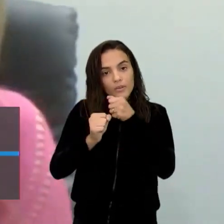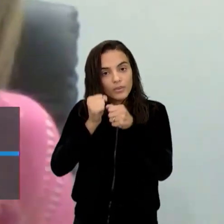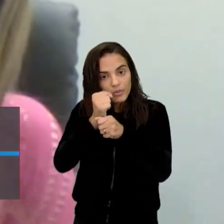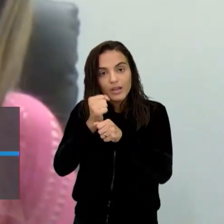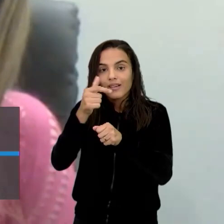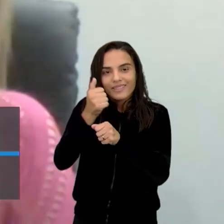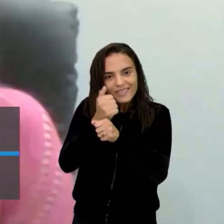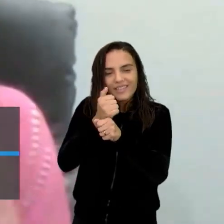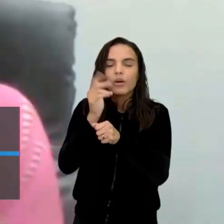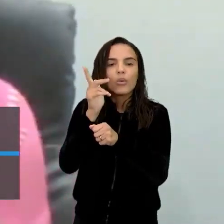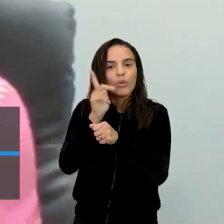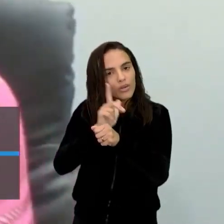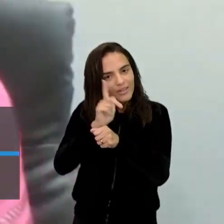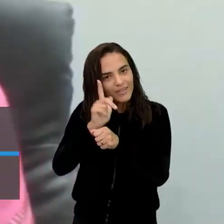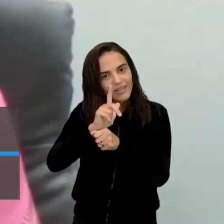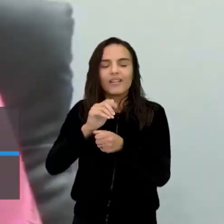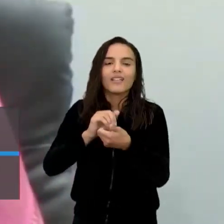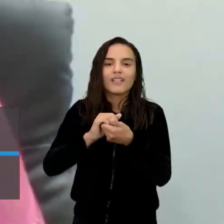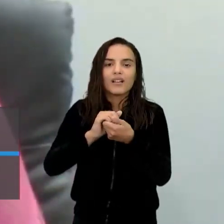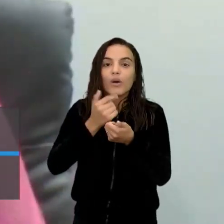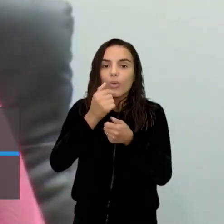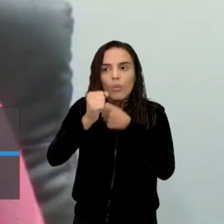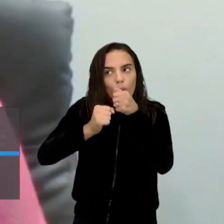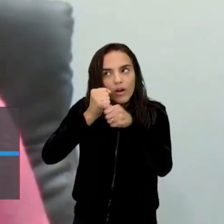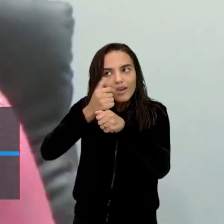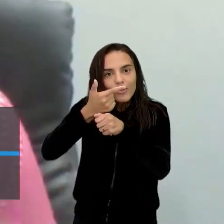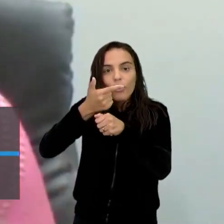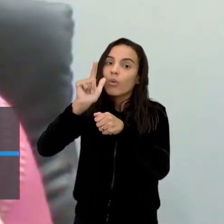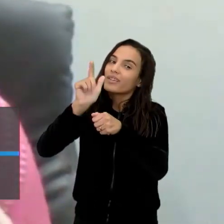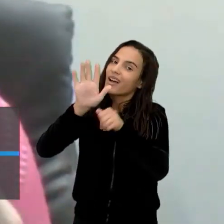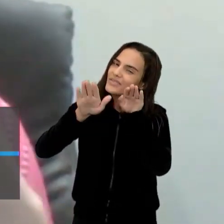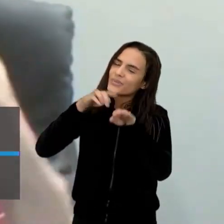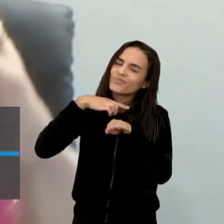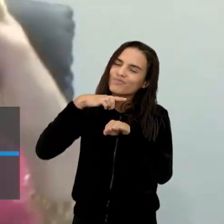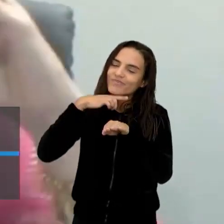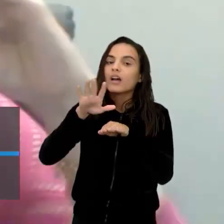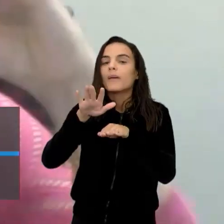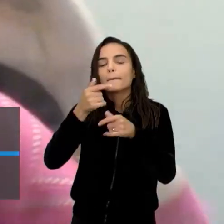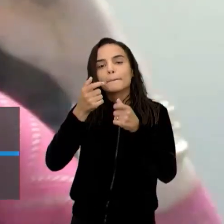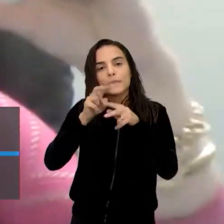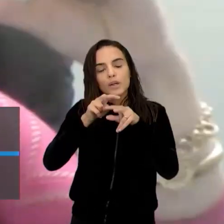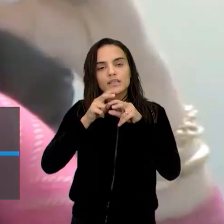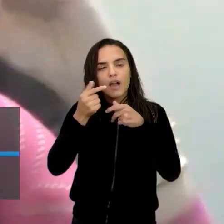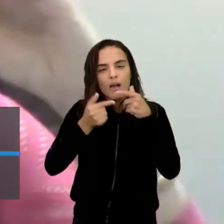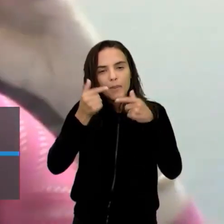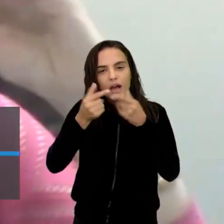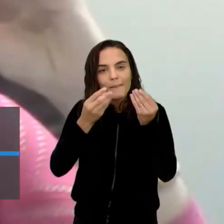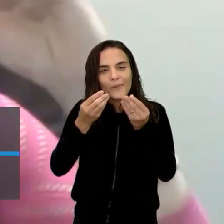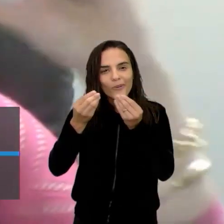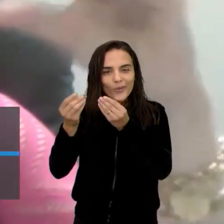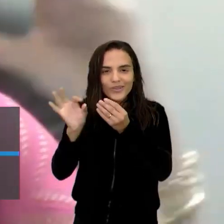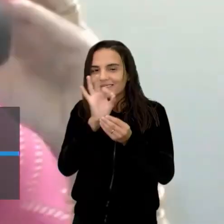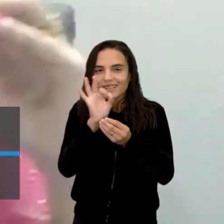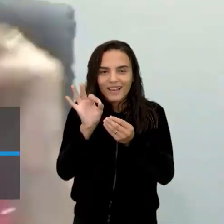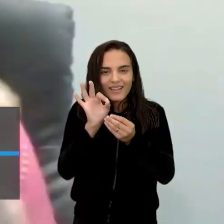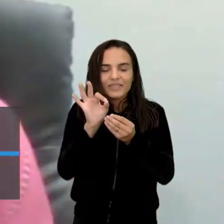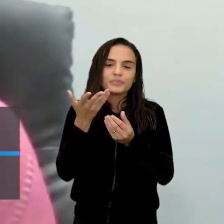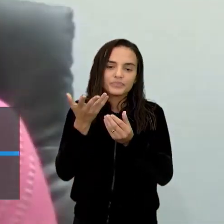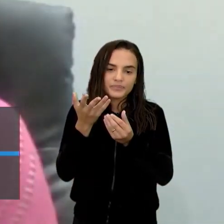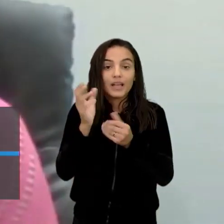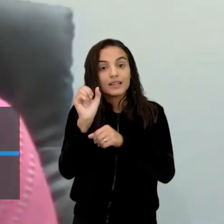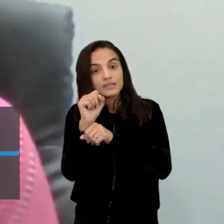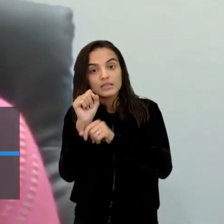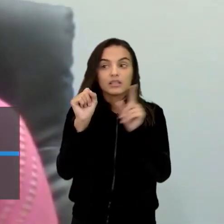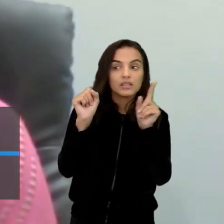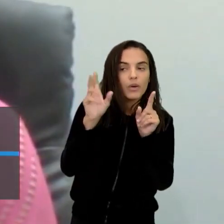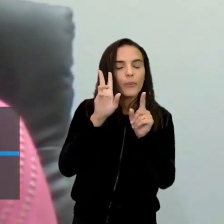esse ano ele conseguiu, o ano que vem ele já não consegue, então por isso a gente trabalha muito com 2 sentenças, sim e não, porque ele